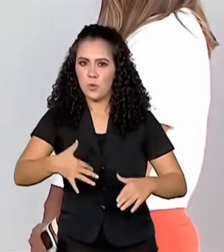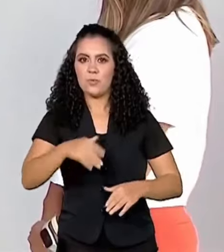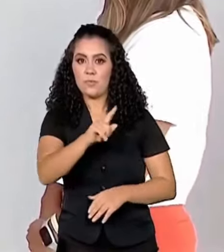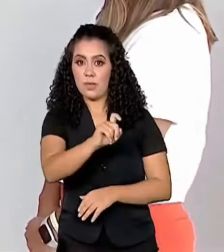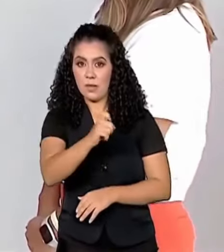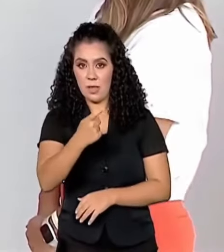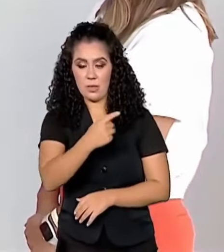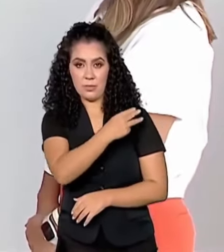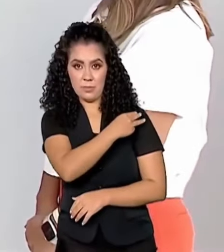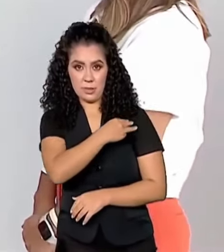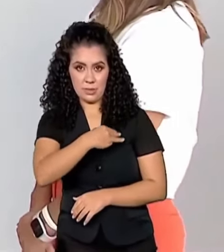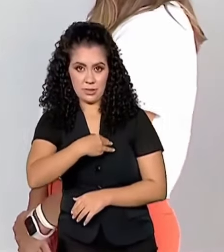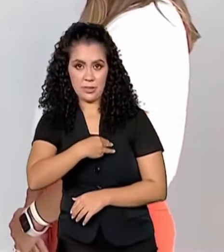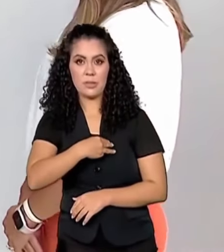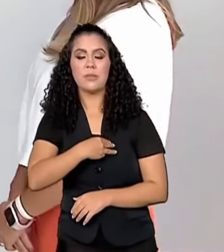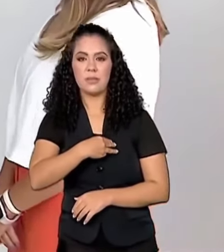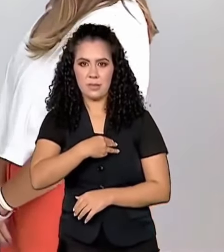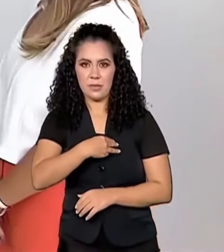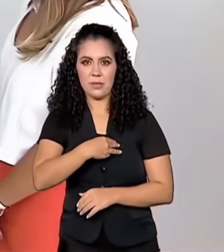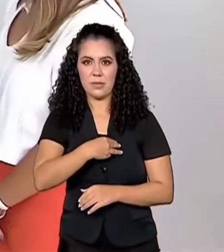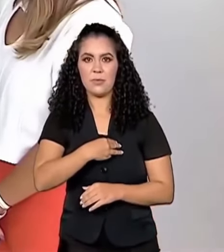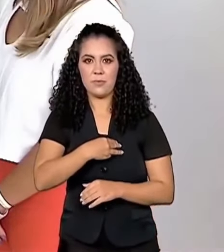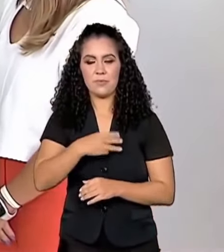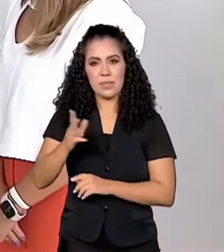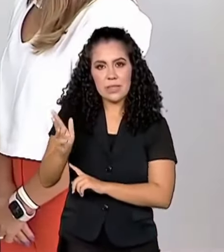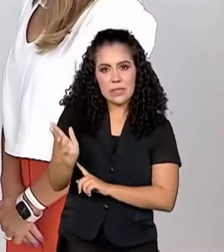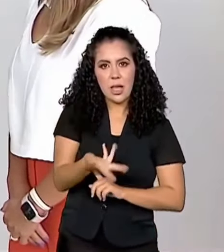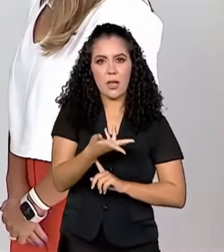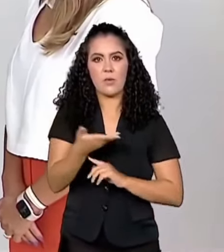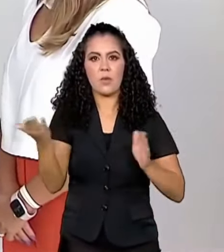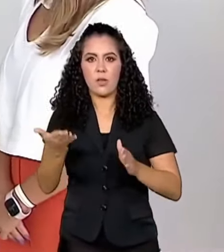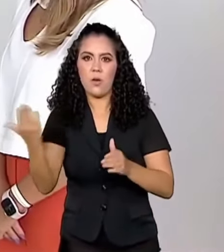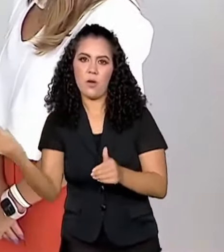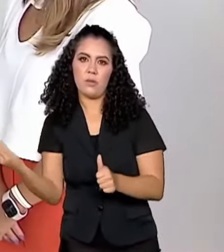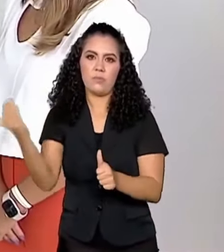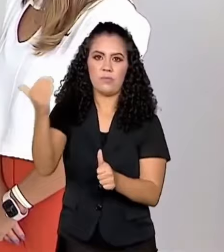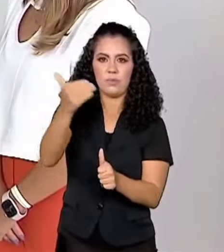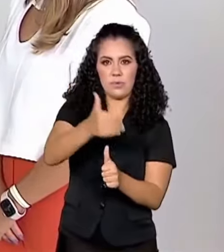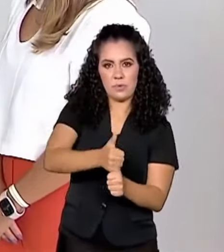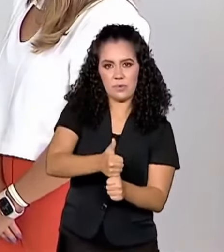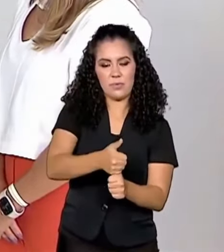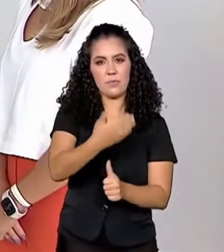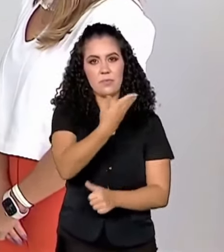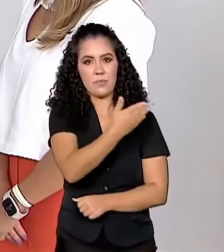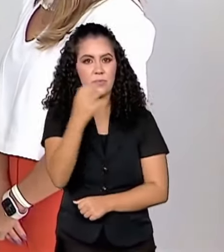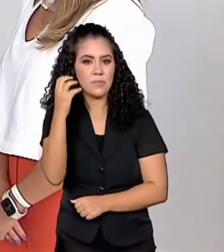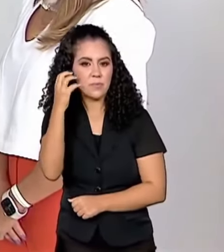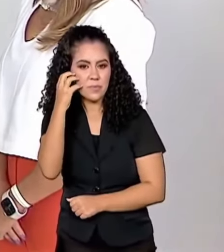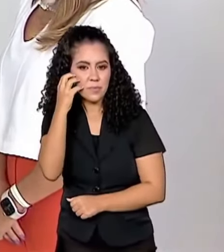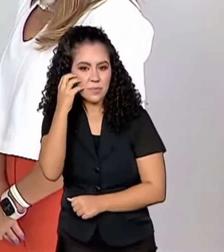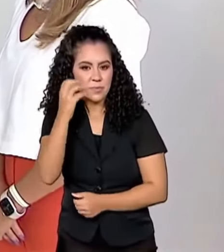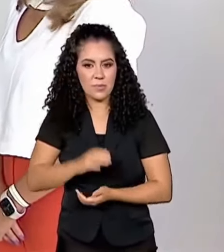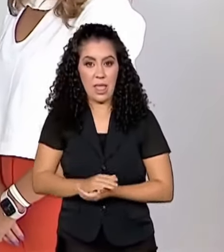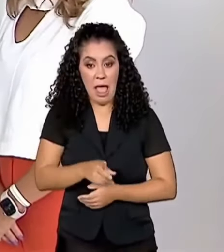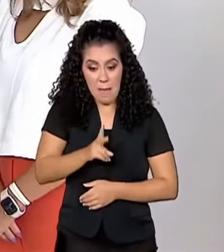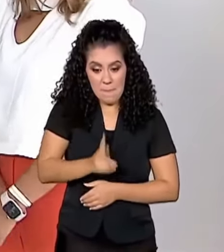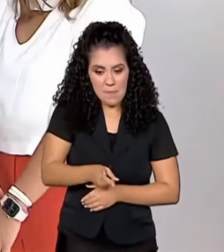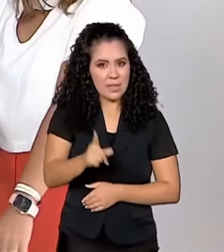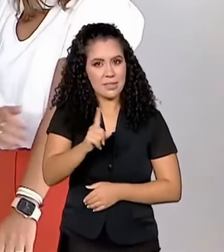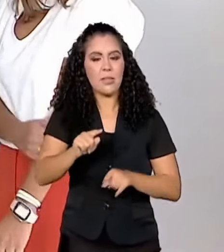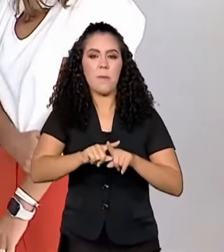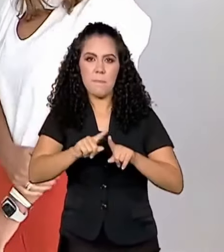suprema corte que deixa uma cadeira vazia e que ela vai ser ocupada pelo Flávio Dino não a mesma dele mas a cadeira da